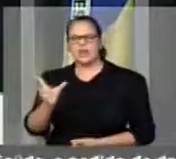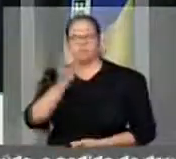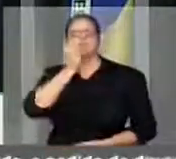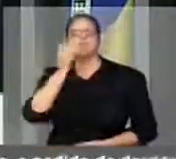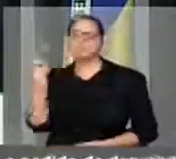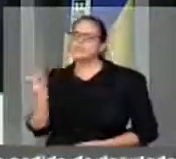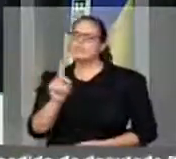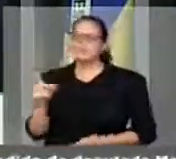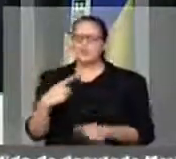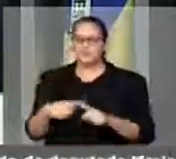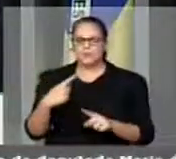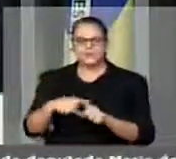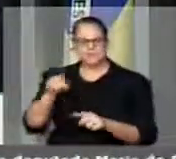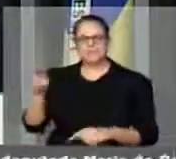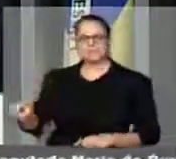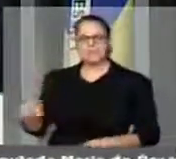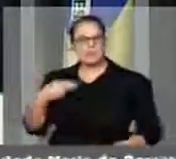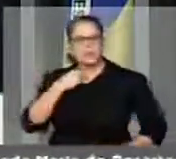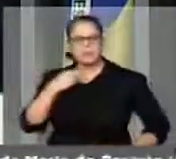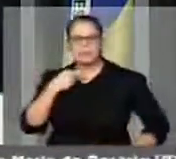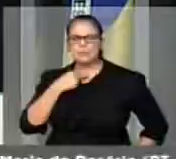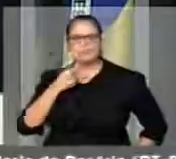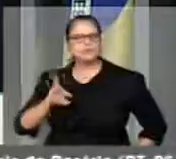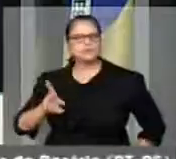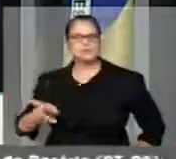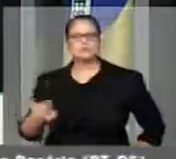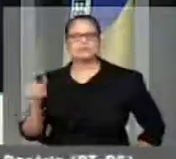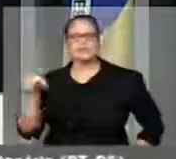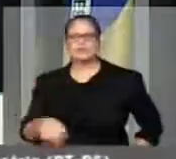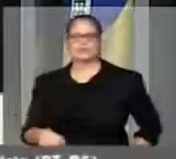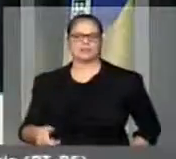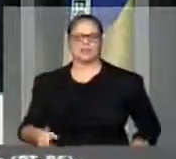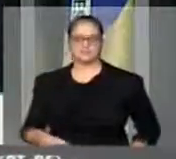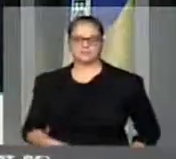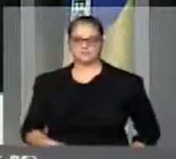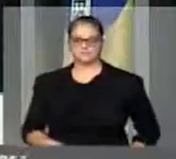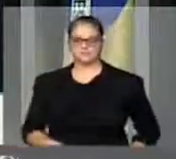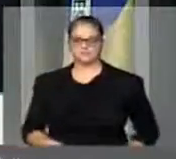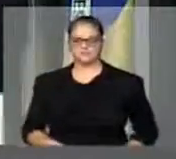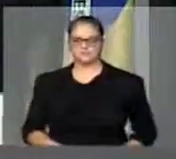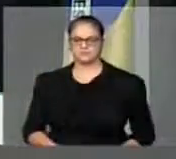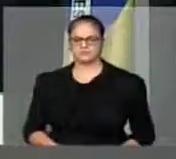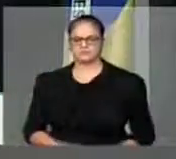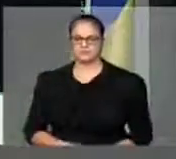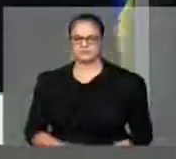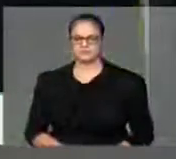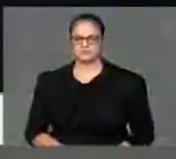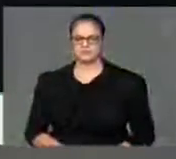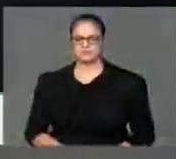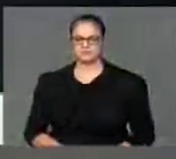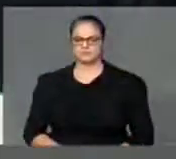calar, porque isso não pode permanecer sendo defendido nesta casa, senhor presidente. Ok, depois, bom, agora então vamos...